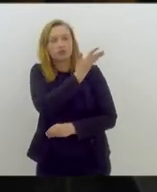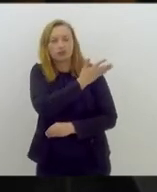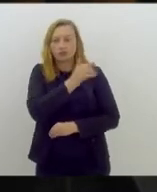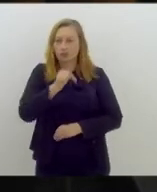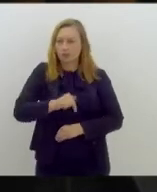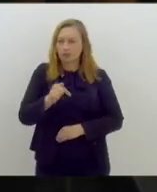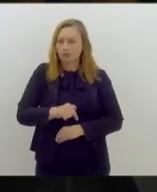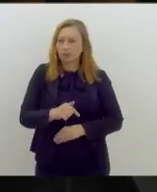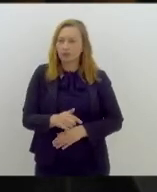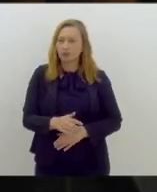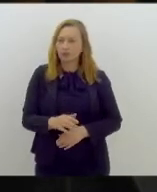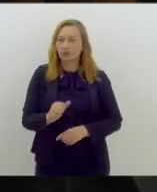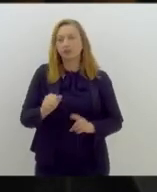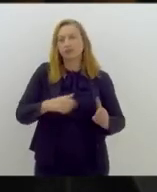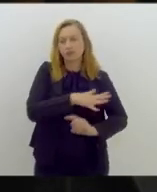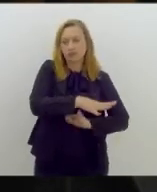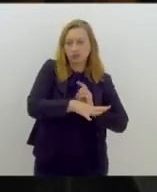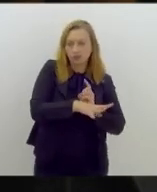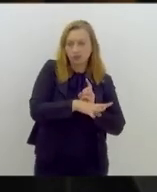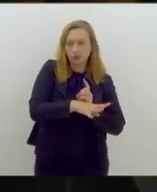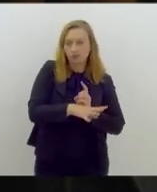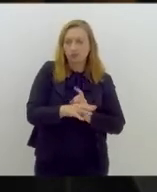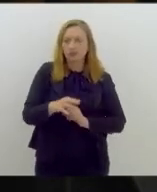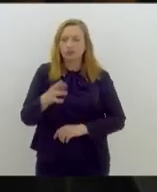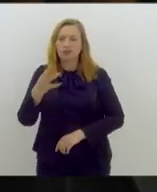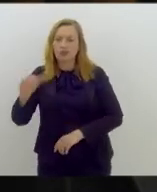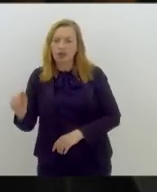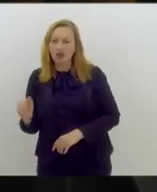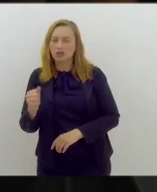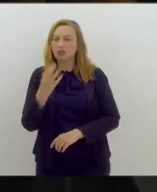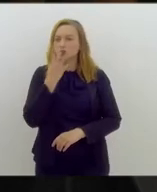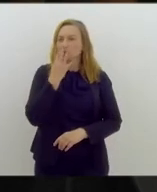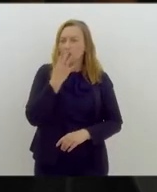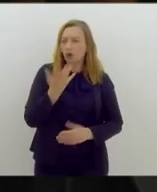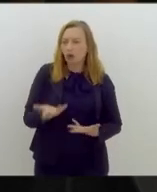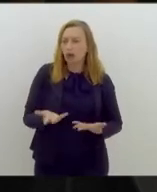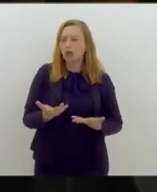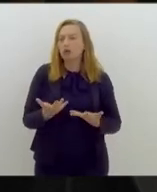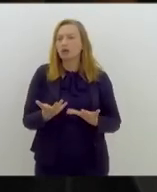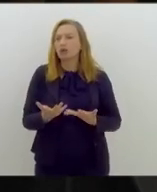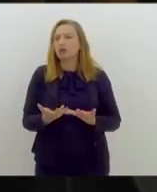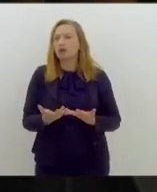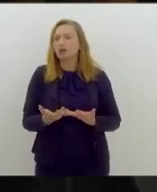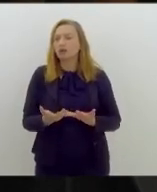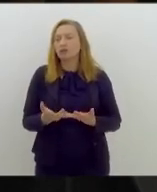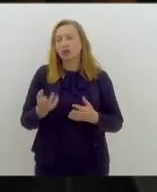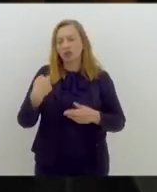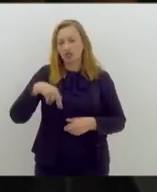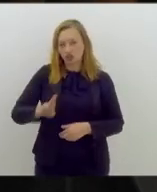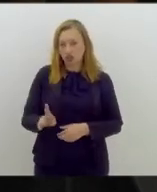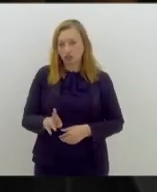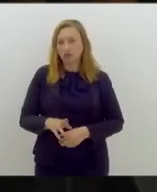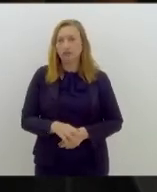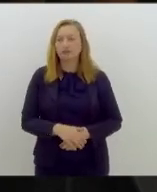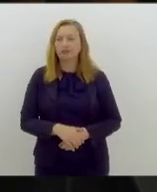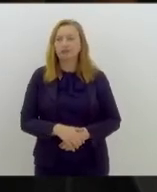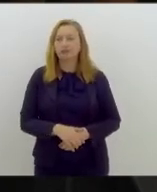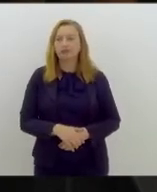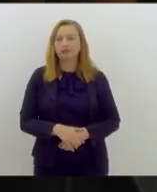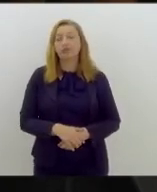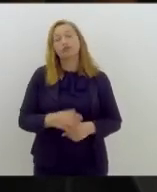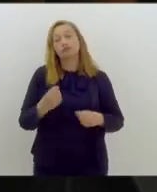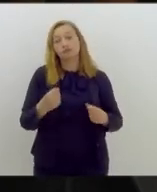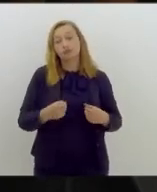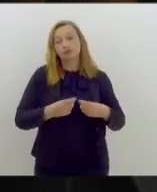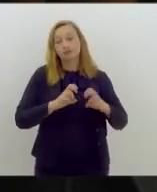que seja social que seja de raça de cor que a seja de religião que é uma grande